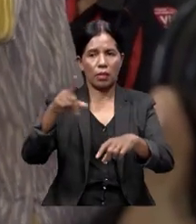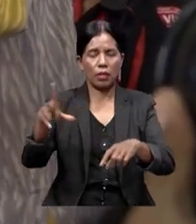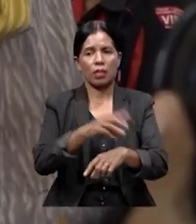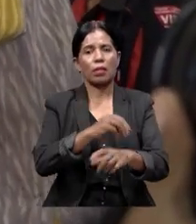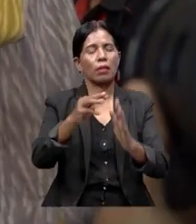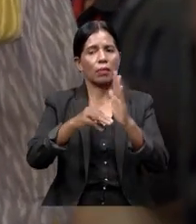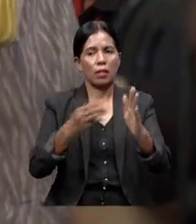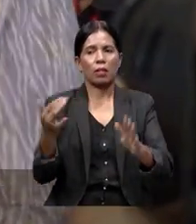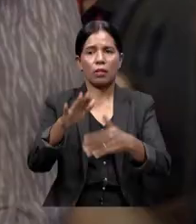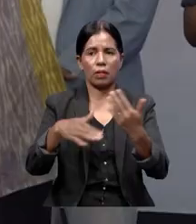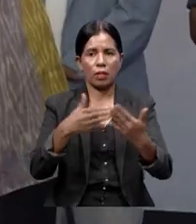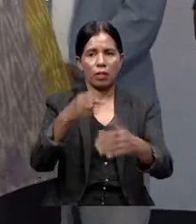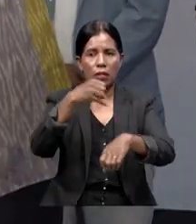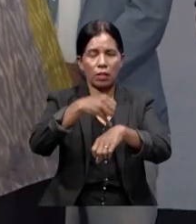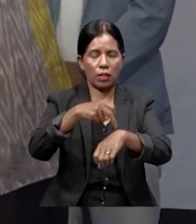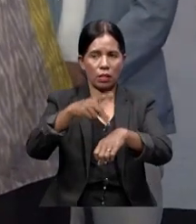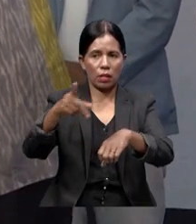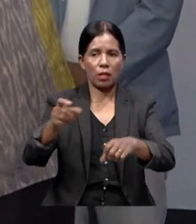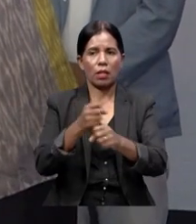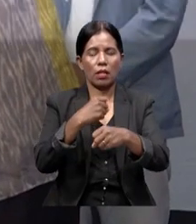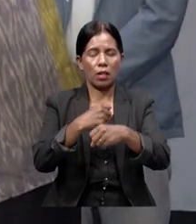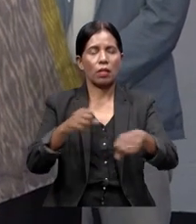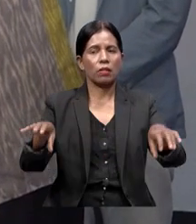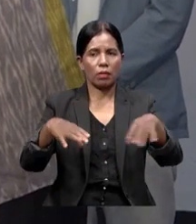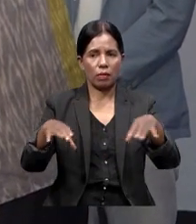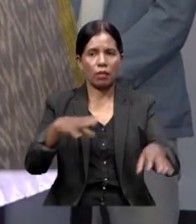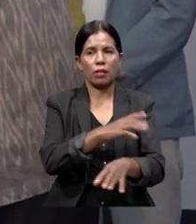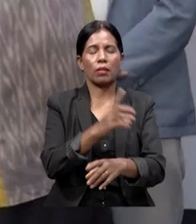Média Correspondente Internacional Hirak Nabihalau Cobertura,